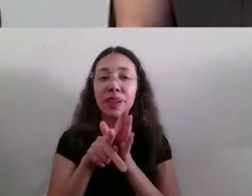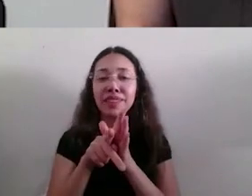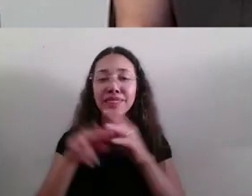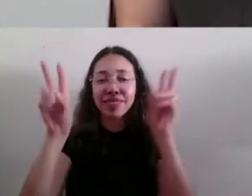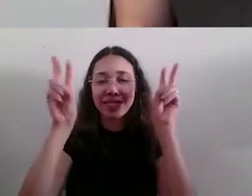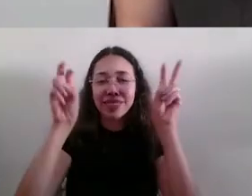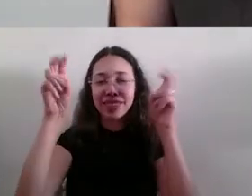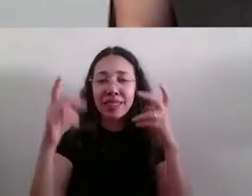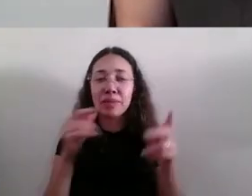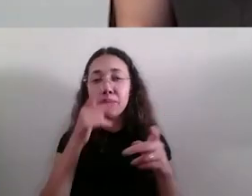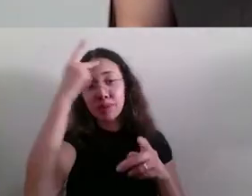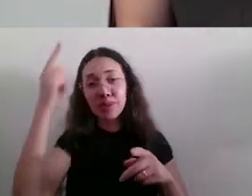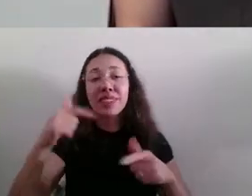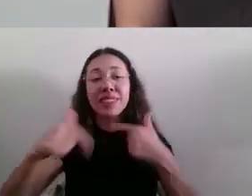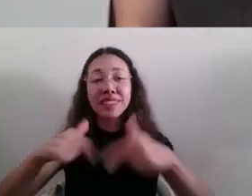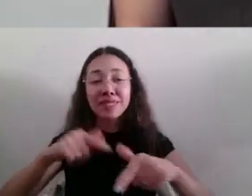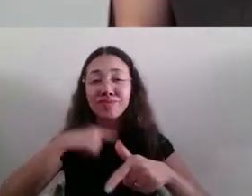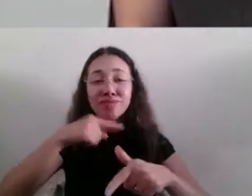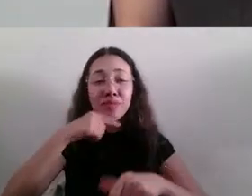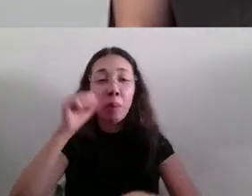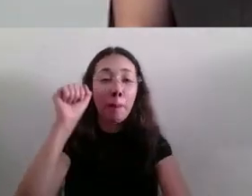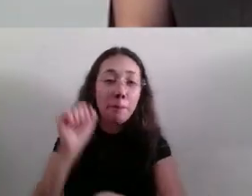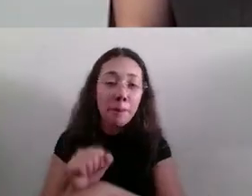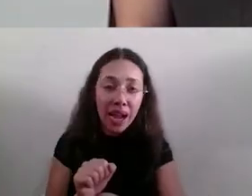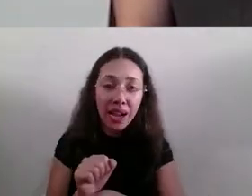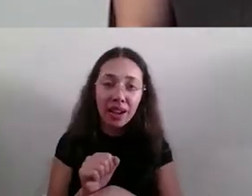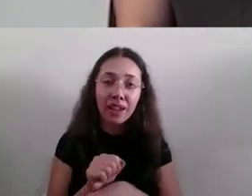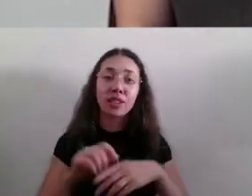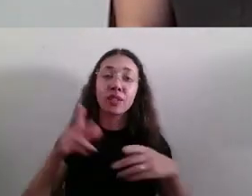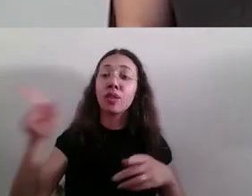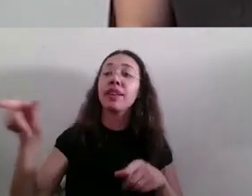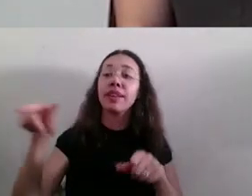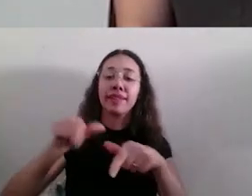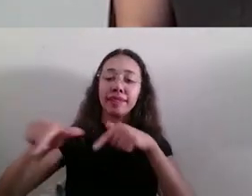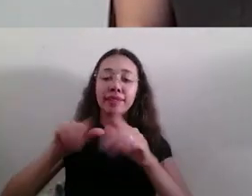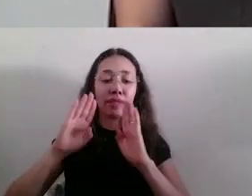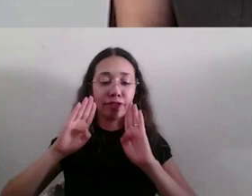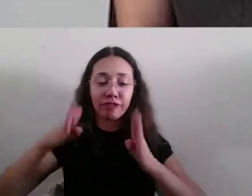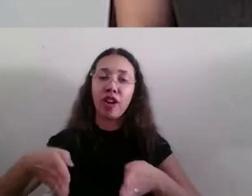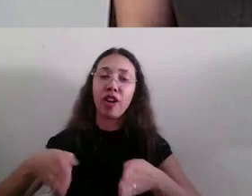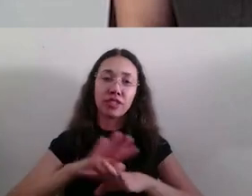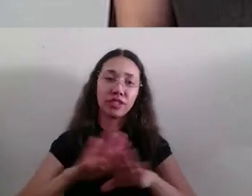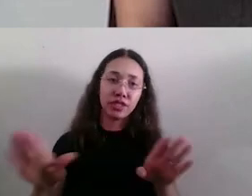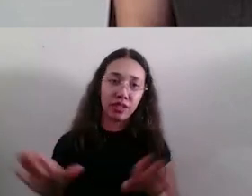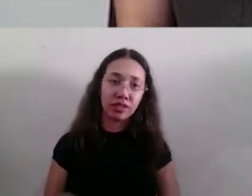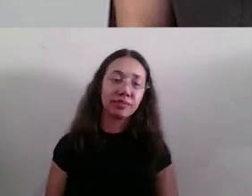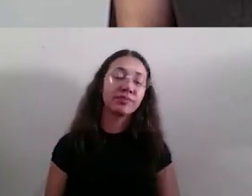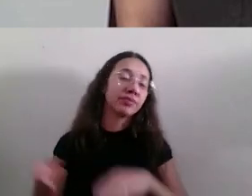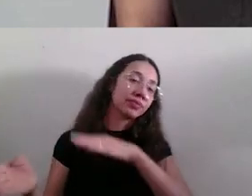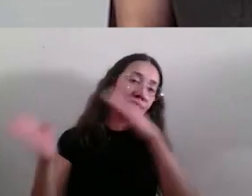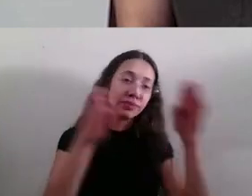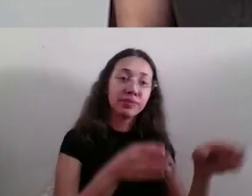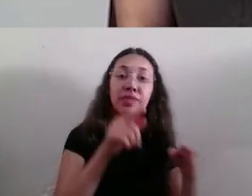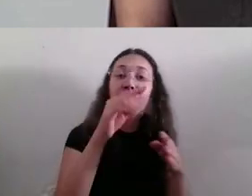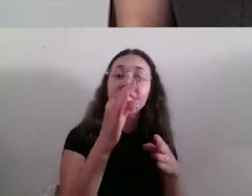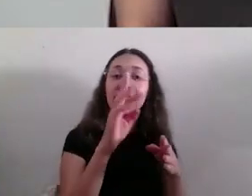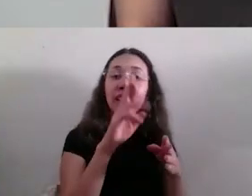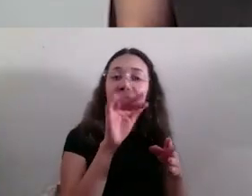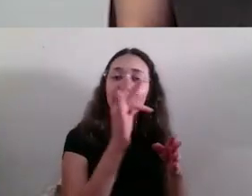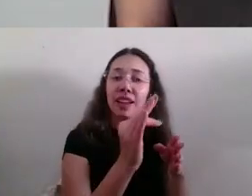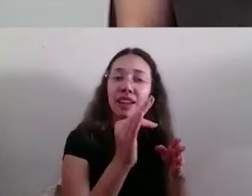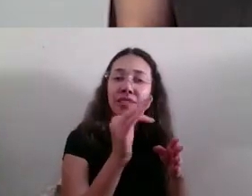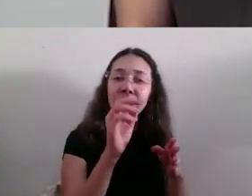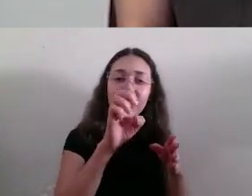substituto por conta dessa acumulação do acervo que ele passa a ter. Quando a gente olha o TRF5, a gente vislumbra que lá